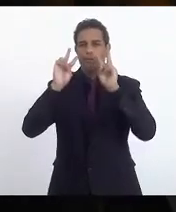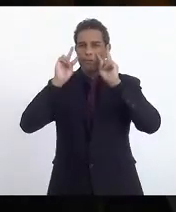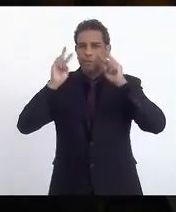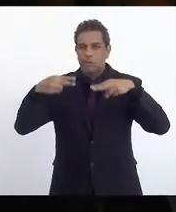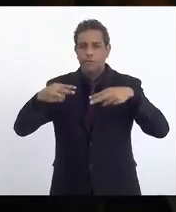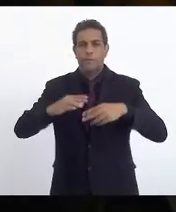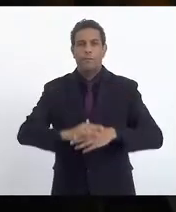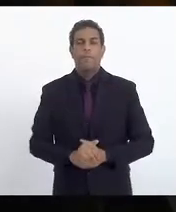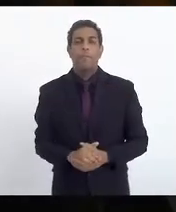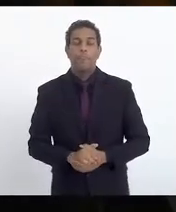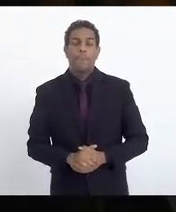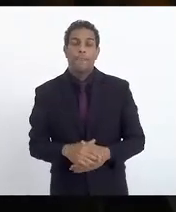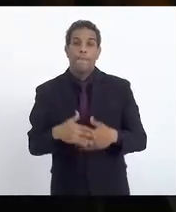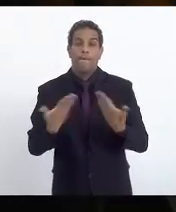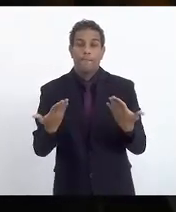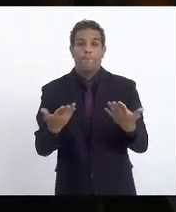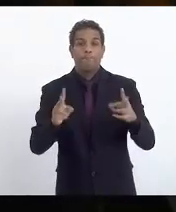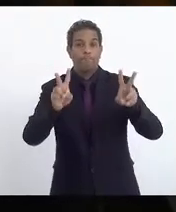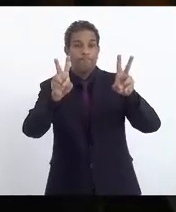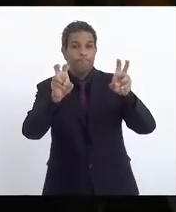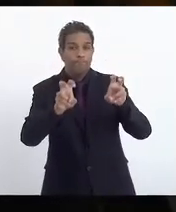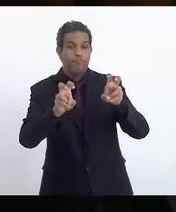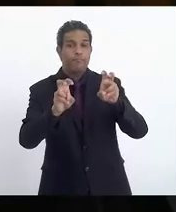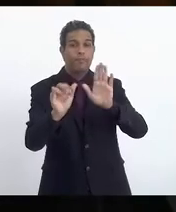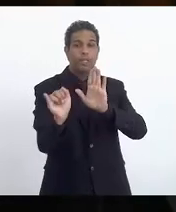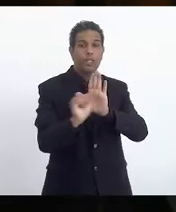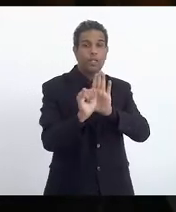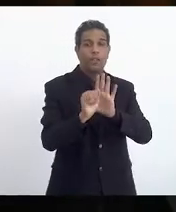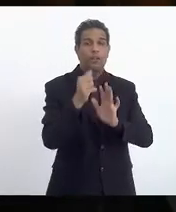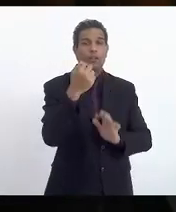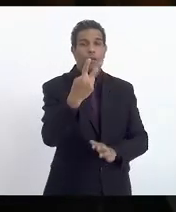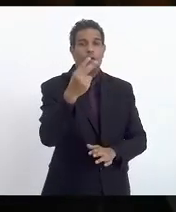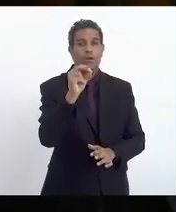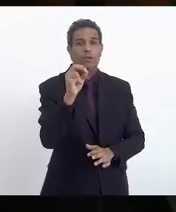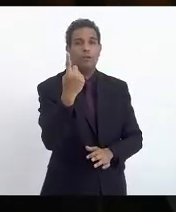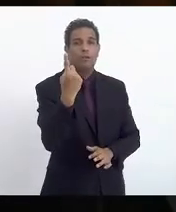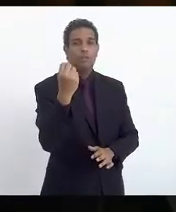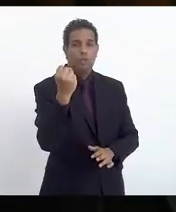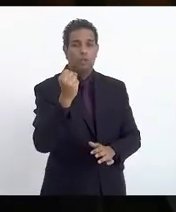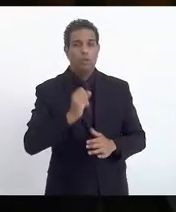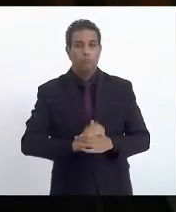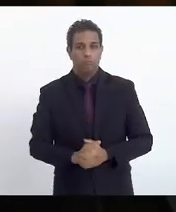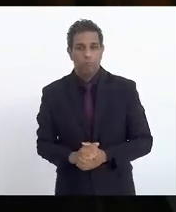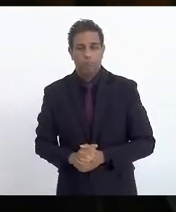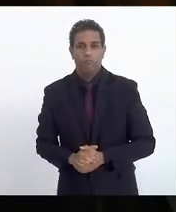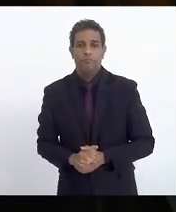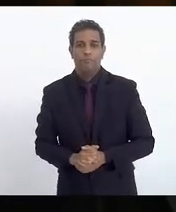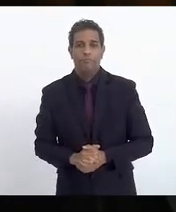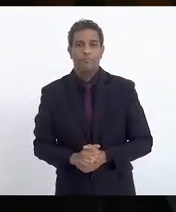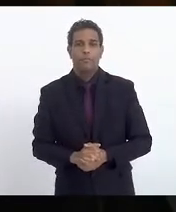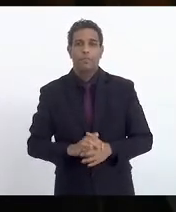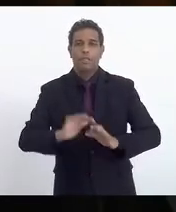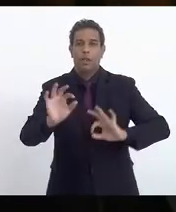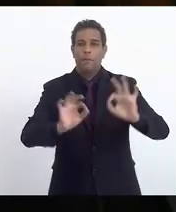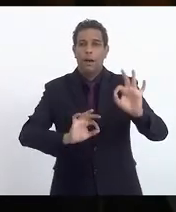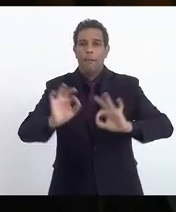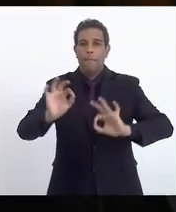classificada bom o Tom edital de 2018 eu quero aqui lembrar foi elaborado